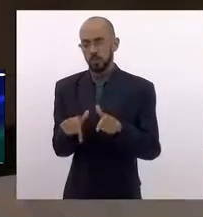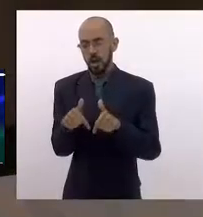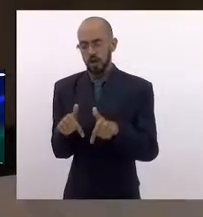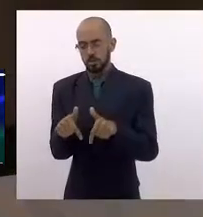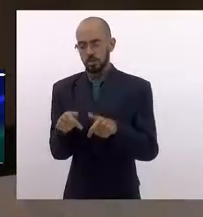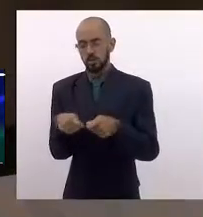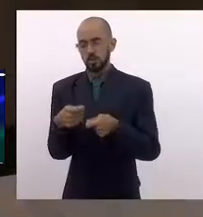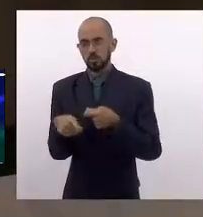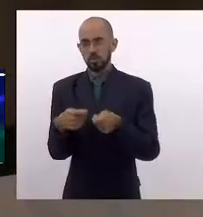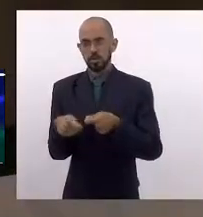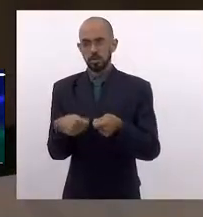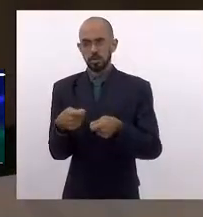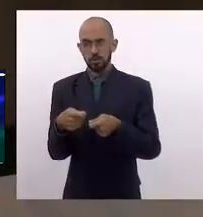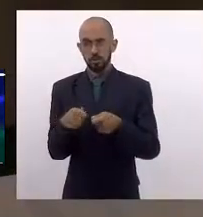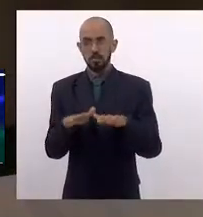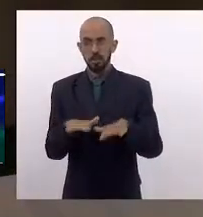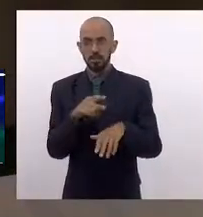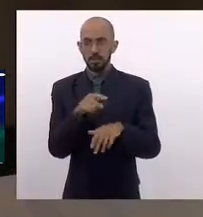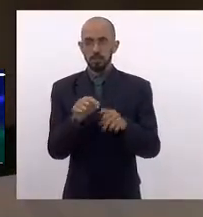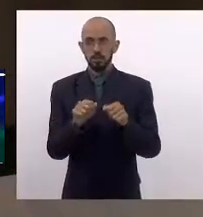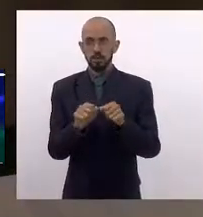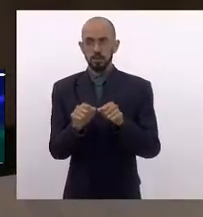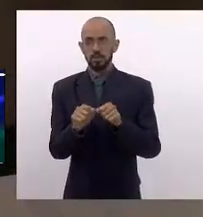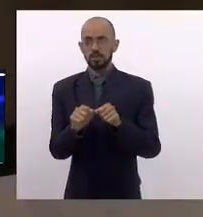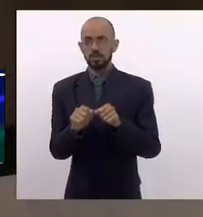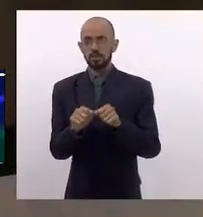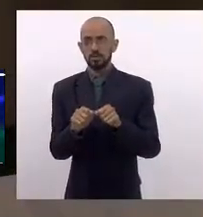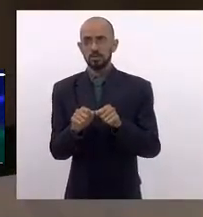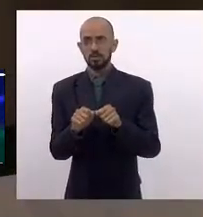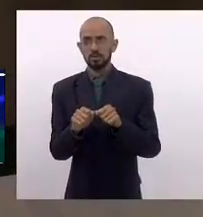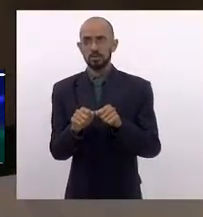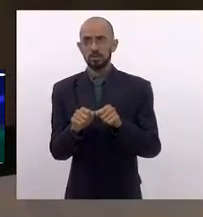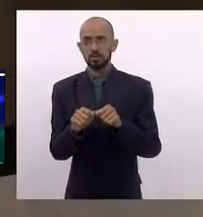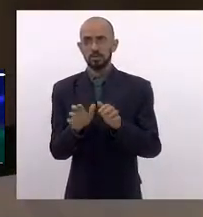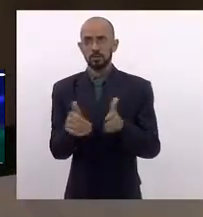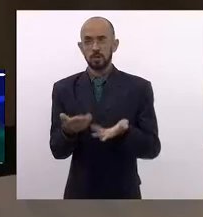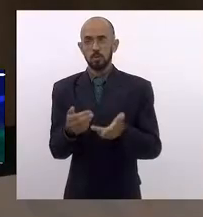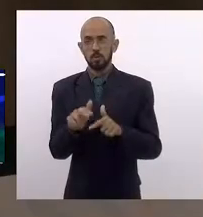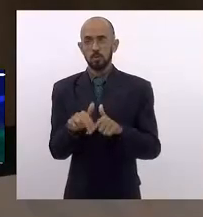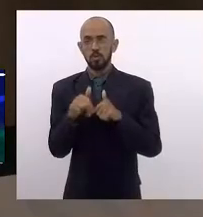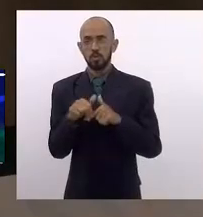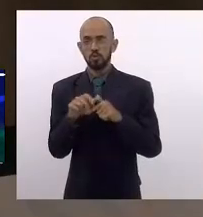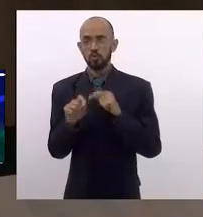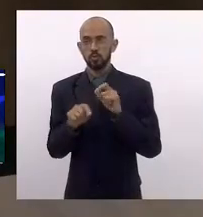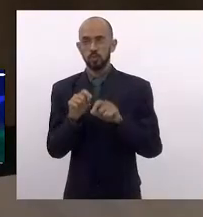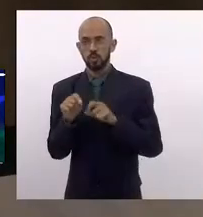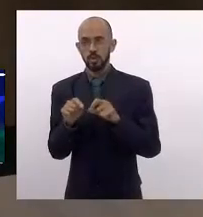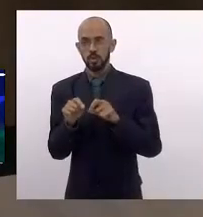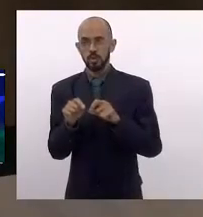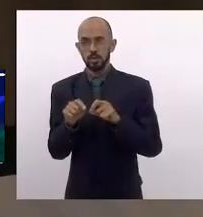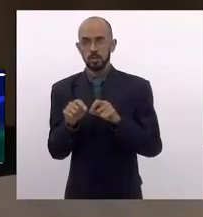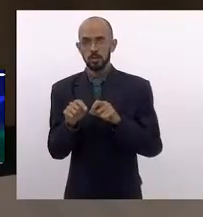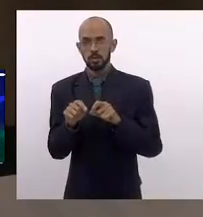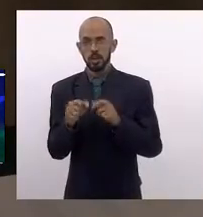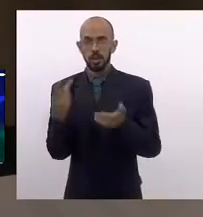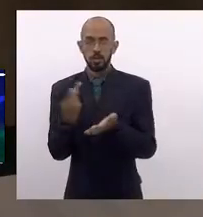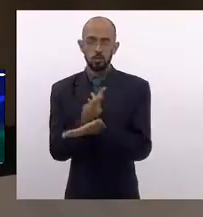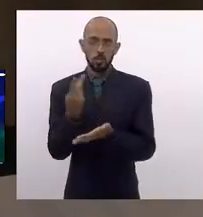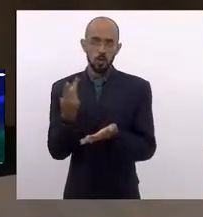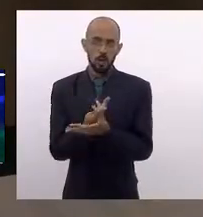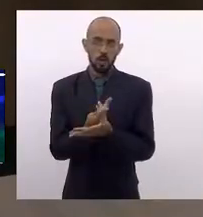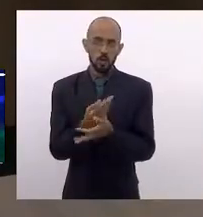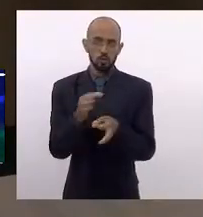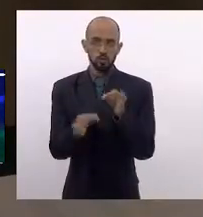administrativos e ele realizou atos administrativos então portanto seria de uma injustiça atroz